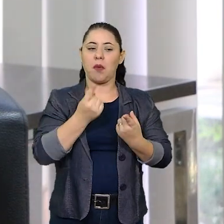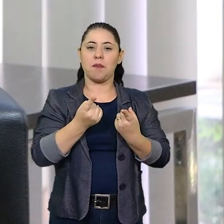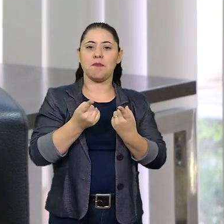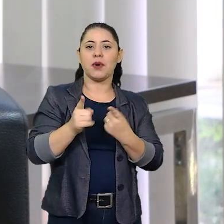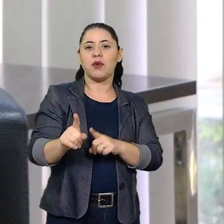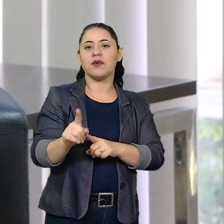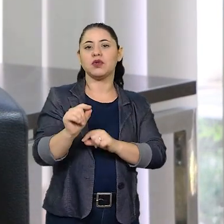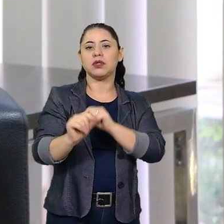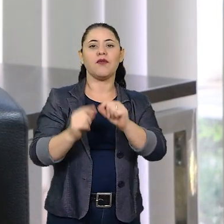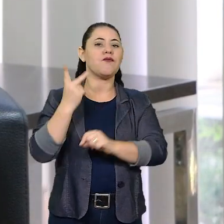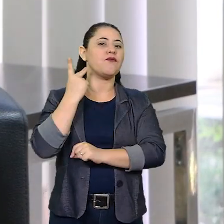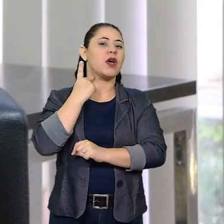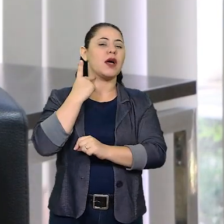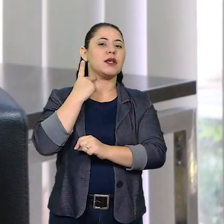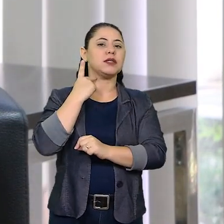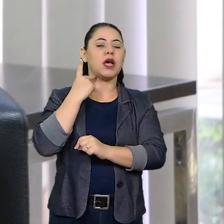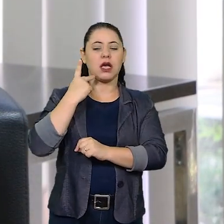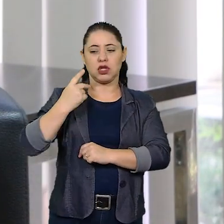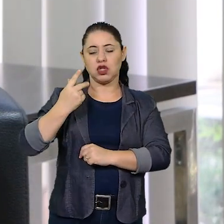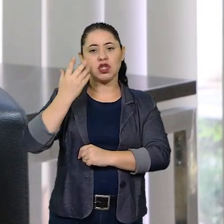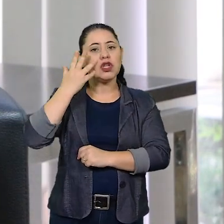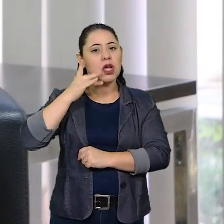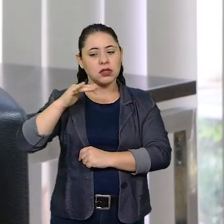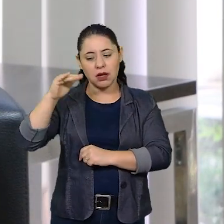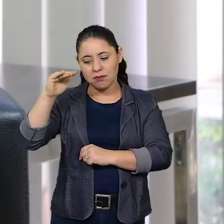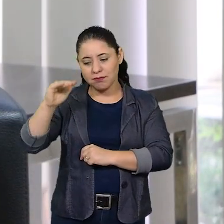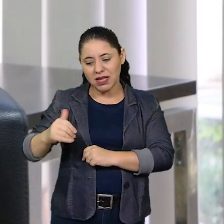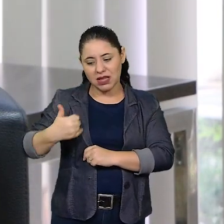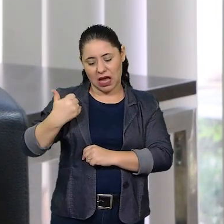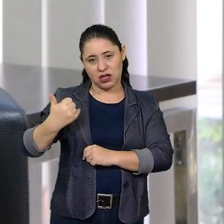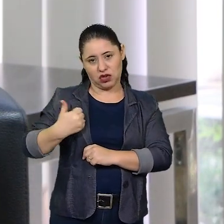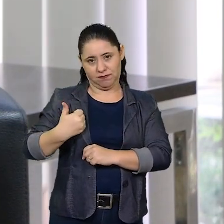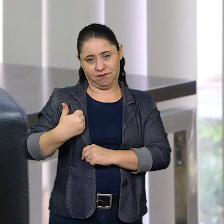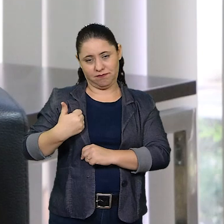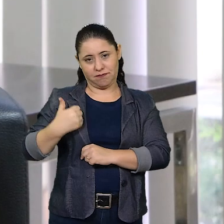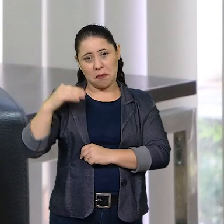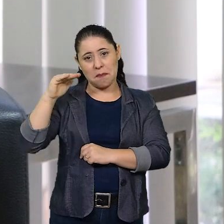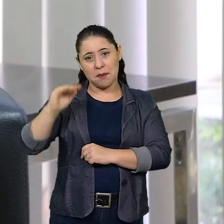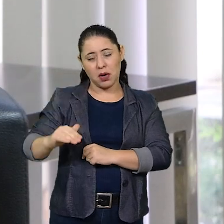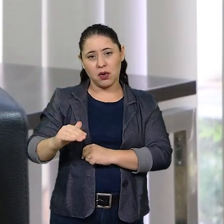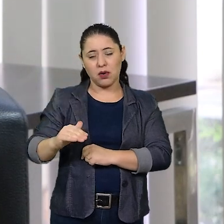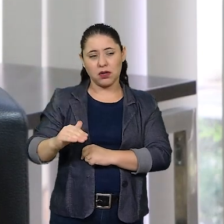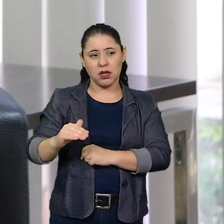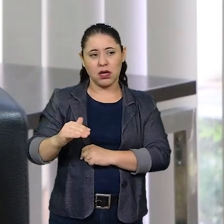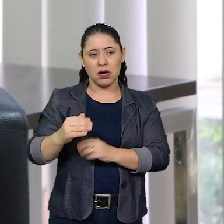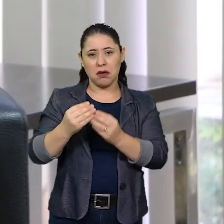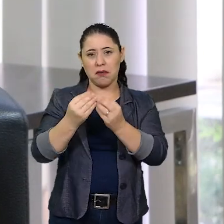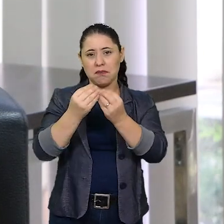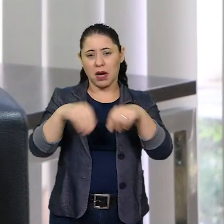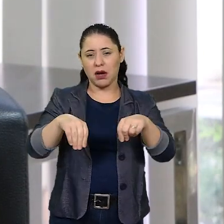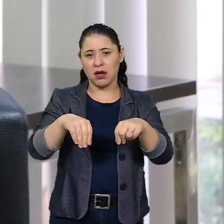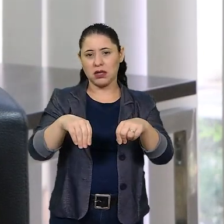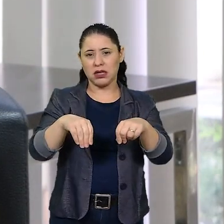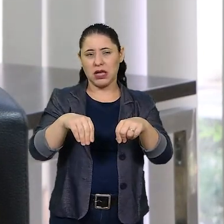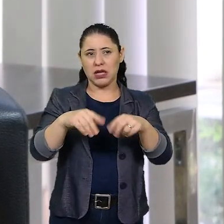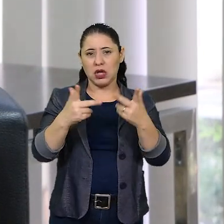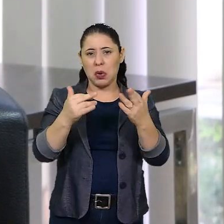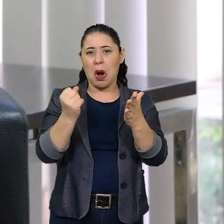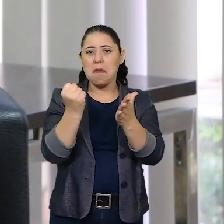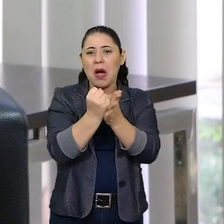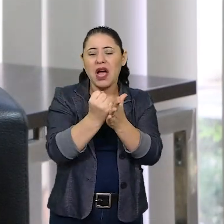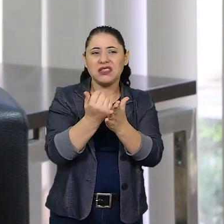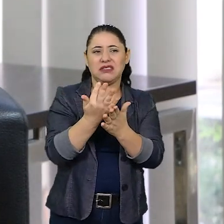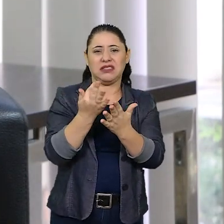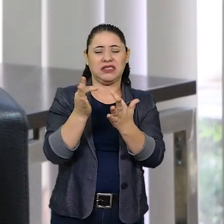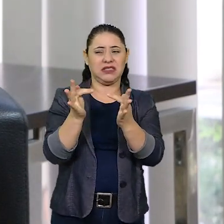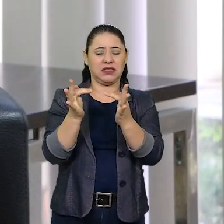provocada em uma vítima na primeira infância, os traumas decorrentes dessa ofensa, eles são muito